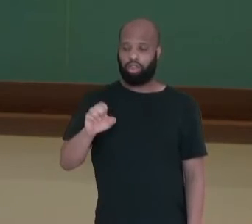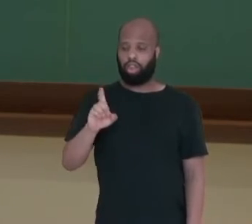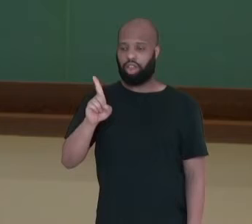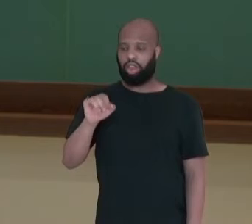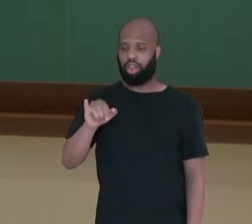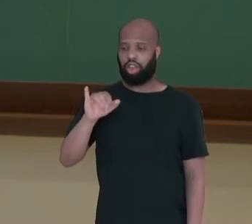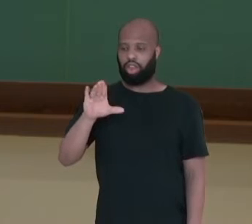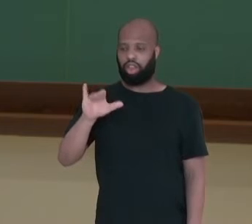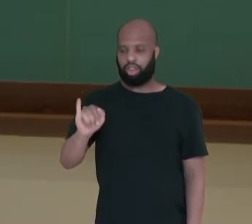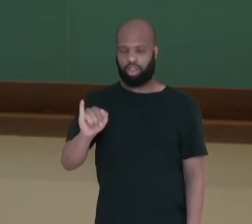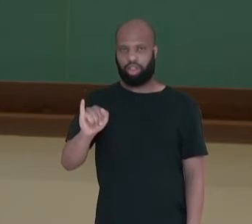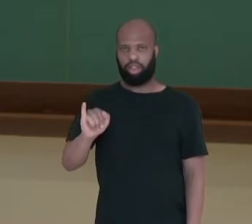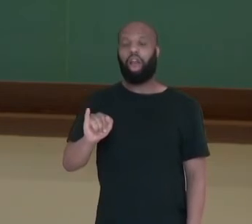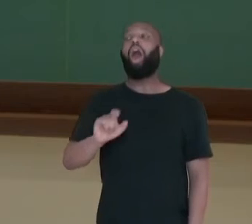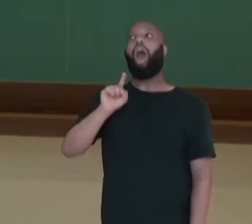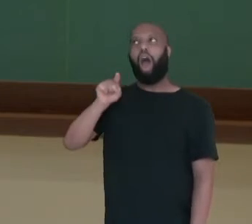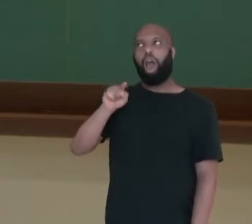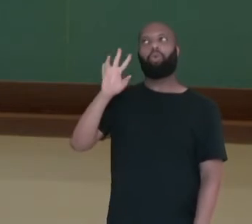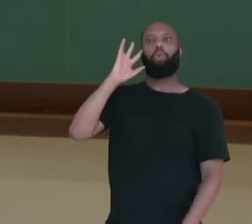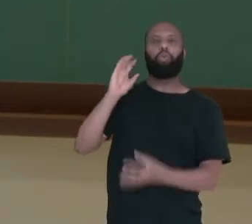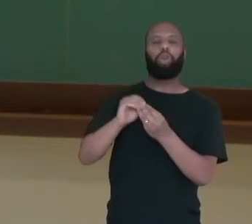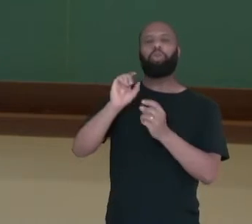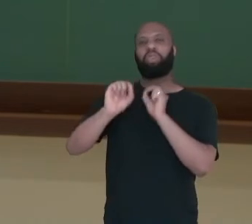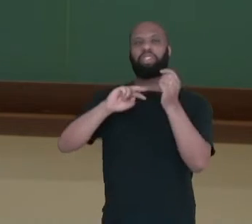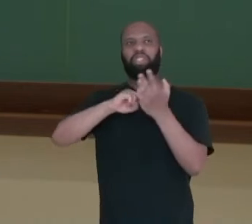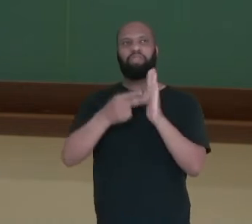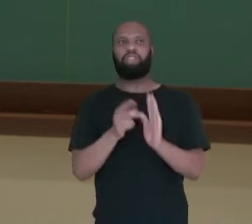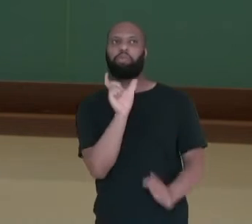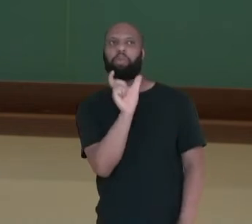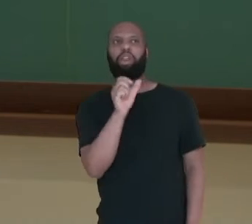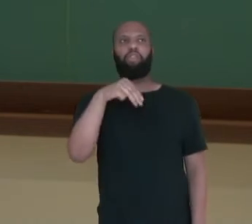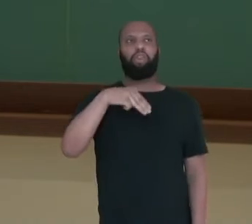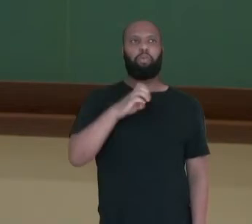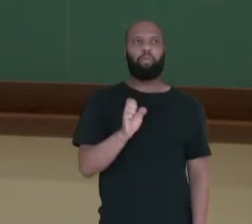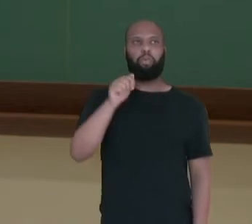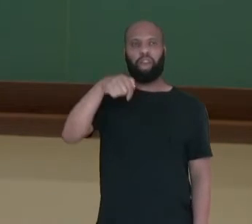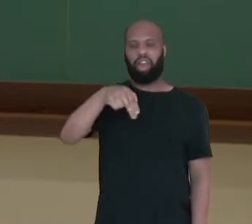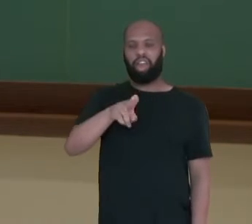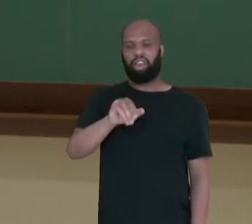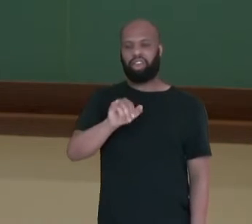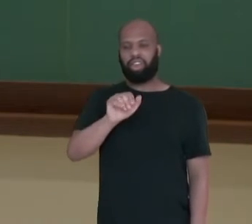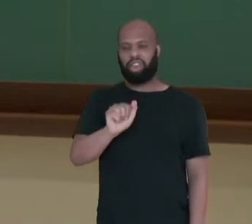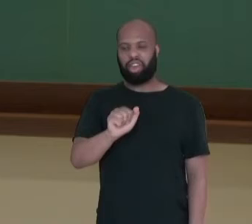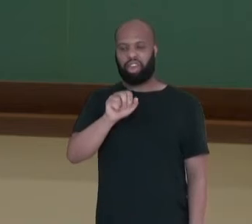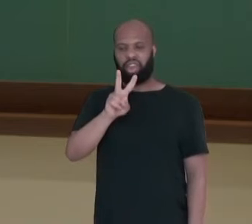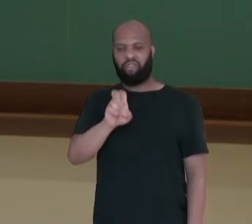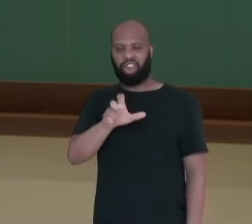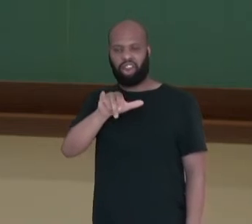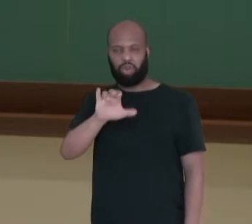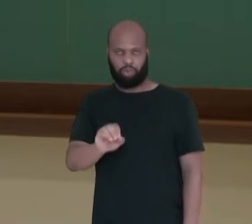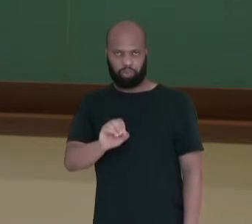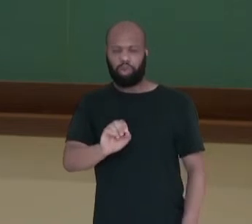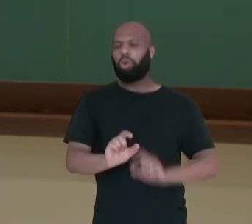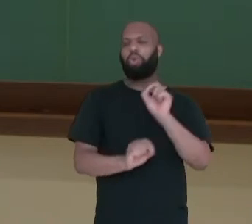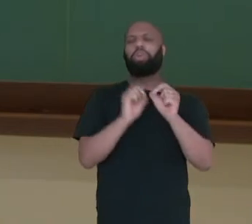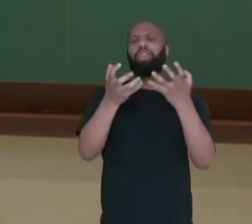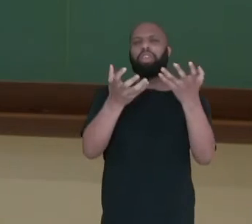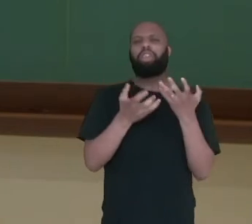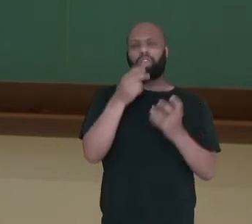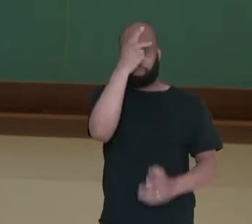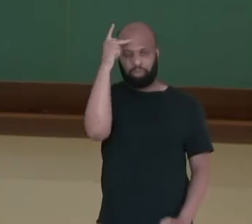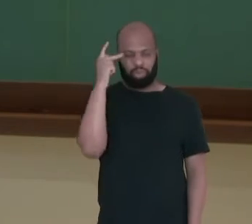uma pessoa ardilosa, certo? O que almeja, no fim das contas, o governante? Essa é uma questão que